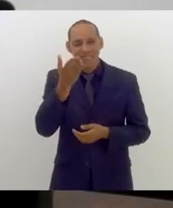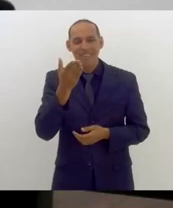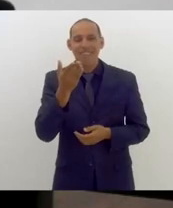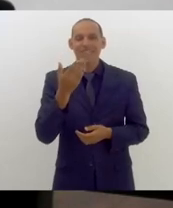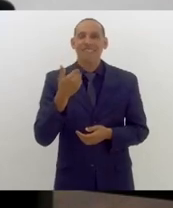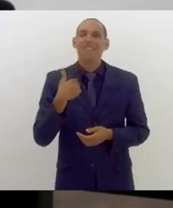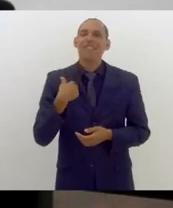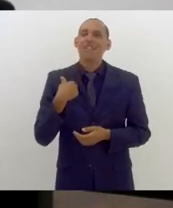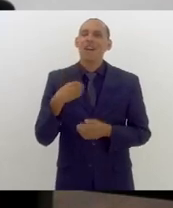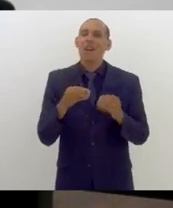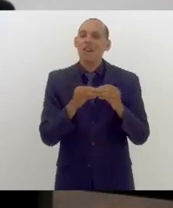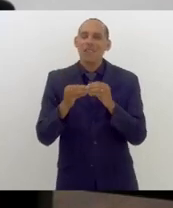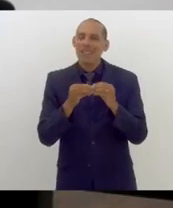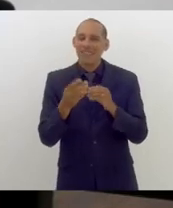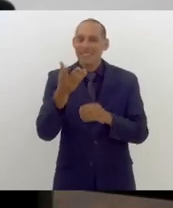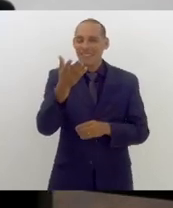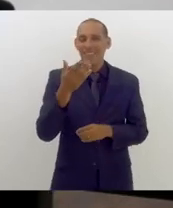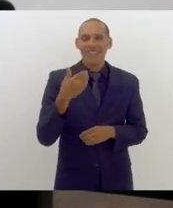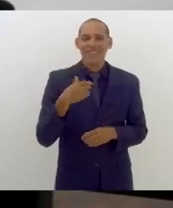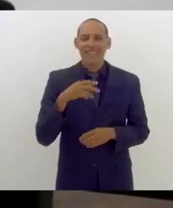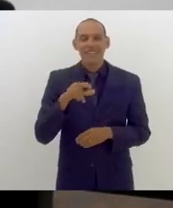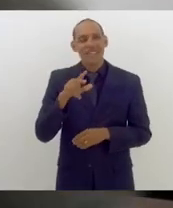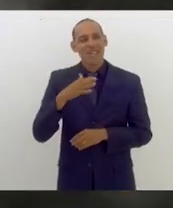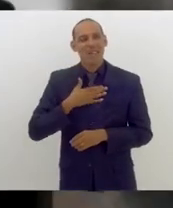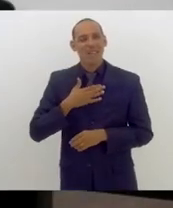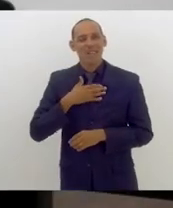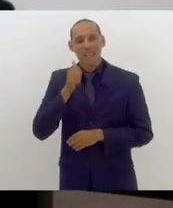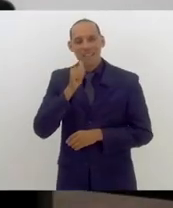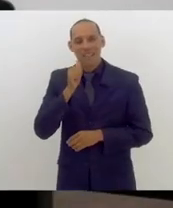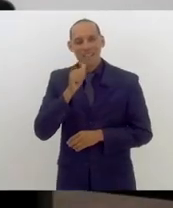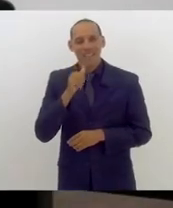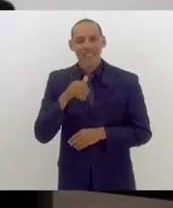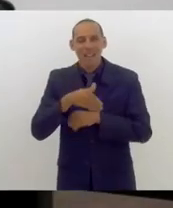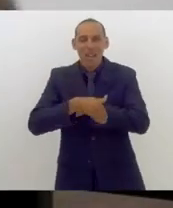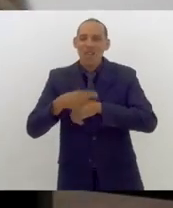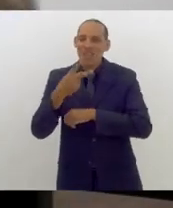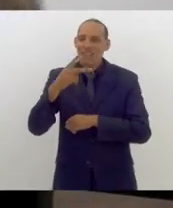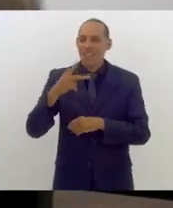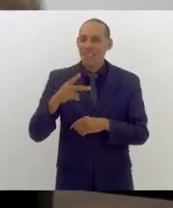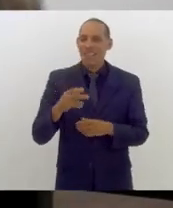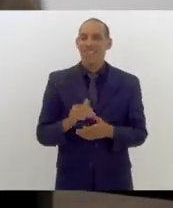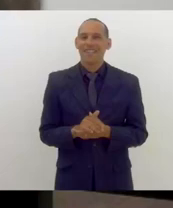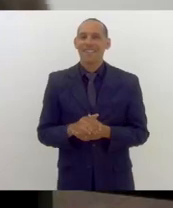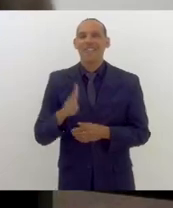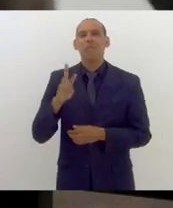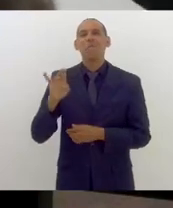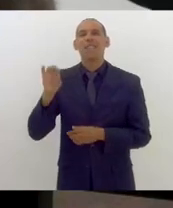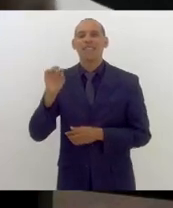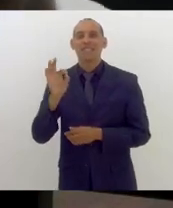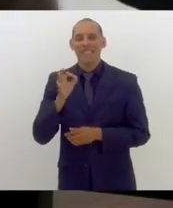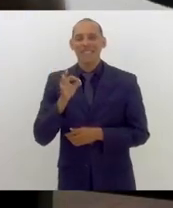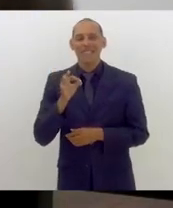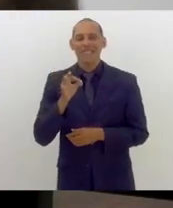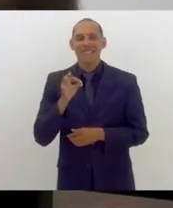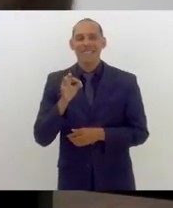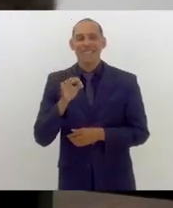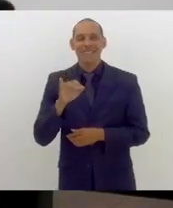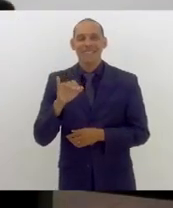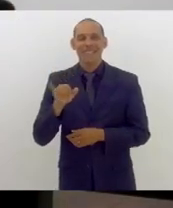eu sou vizinho lá da senhora minha irmã mora do lado da sua rua lá no Brito Jardim Nova